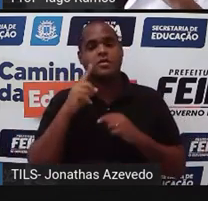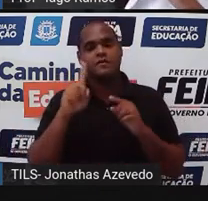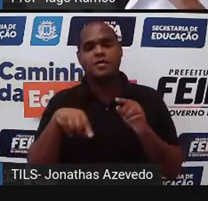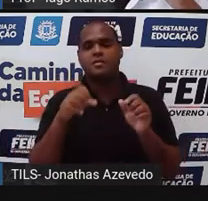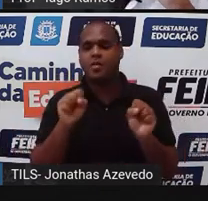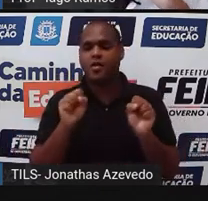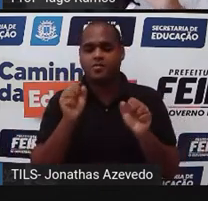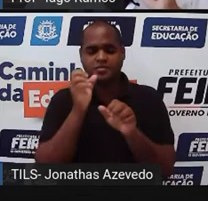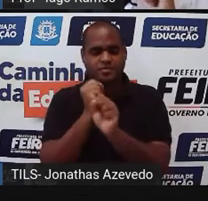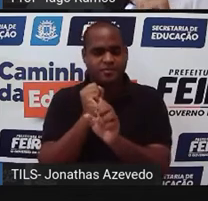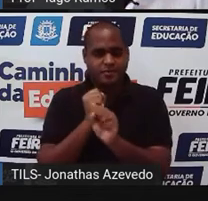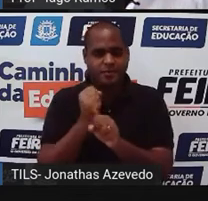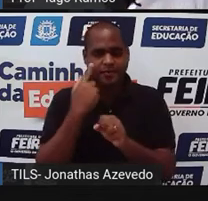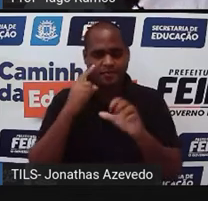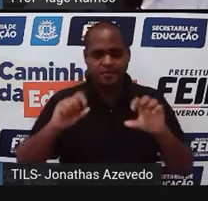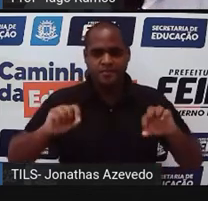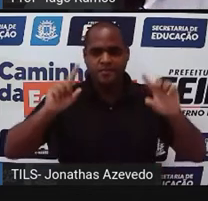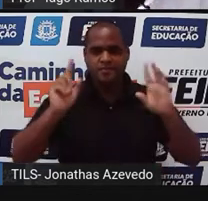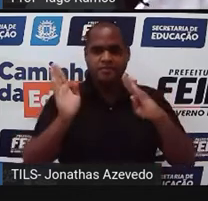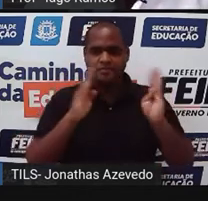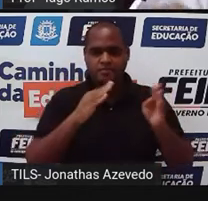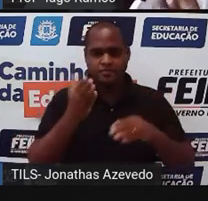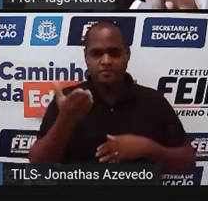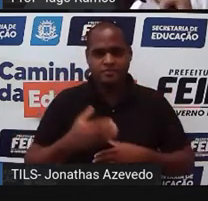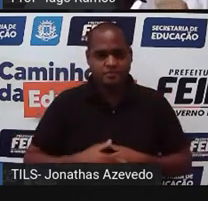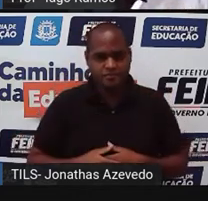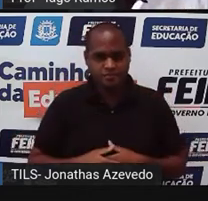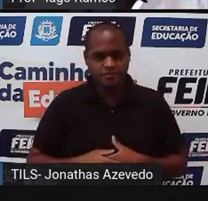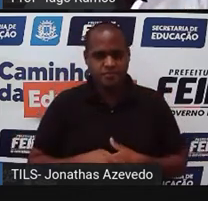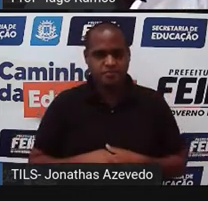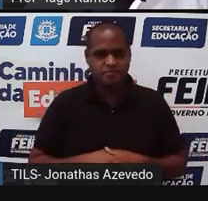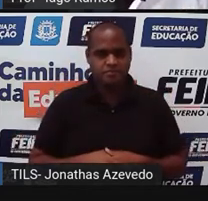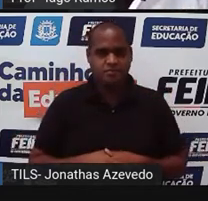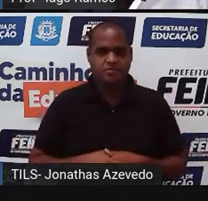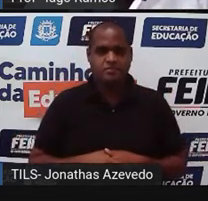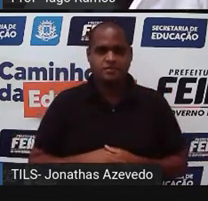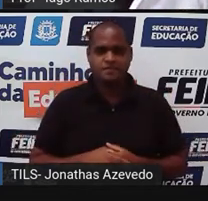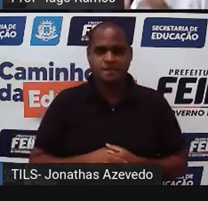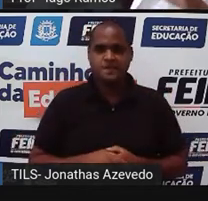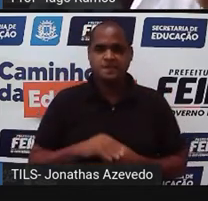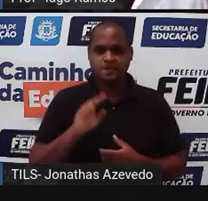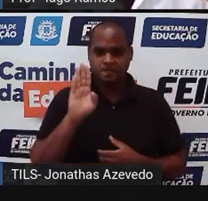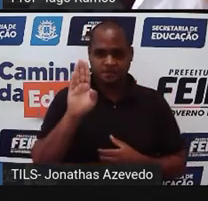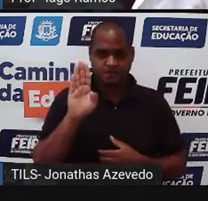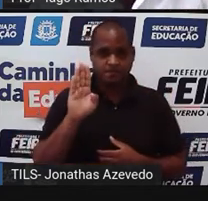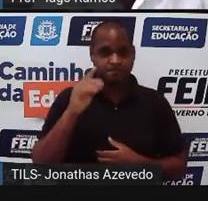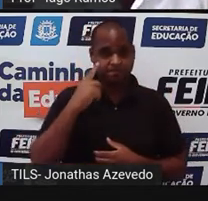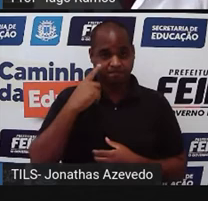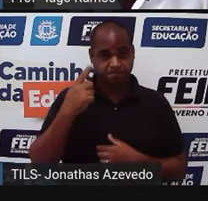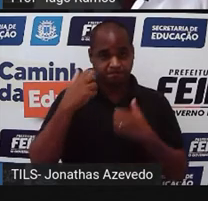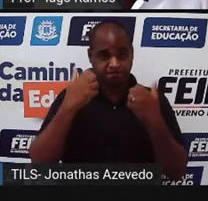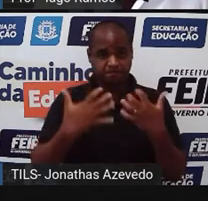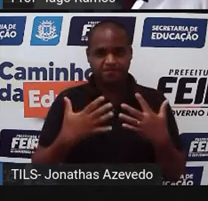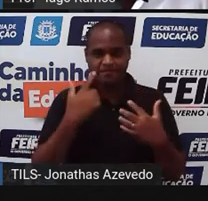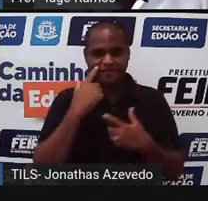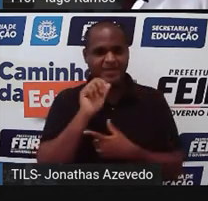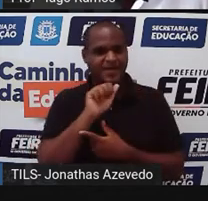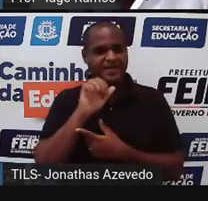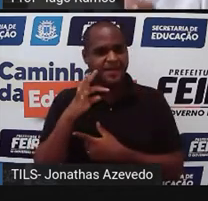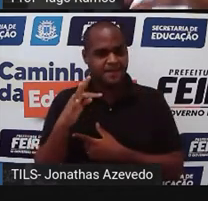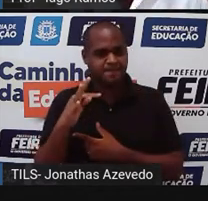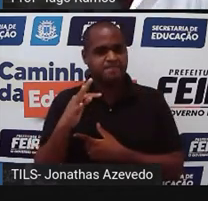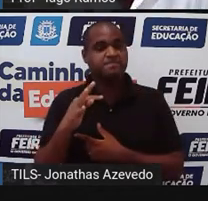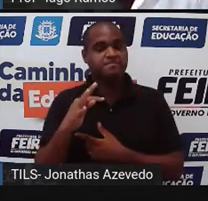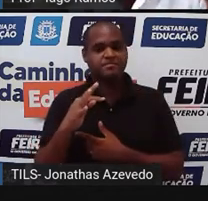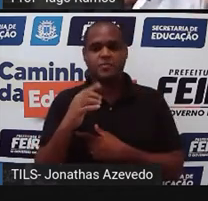e dessa forma aqui na próxima tela e Prontinho Tali Tali a fórmula Zinha né vamos dizer assim